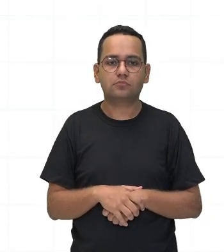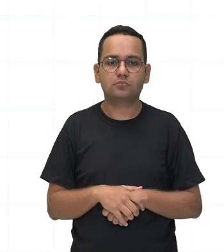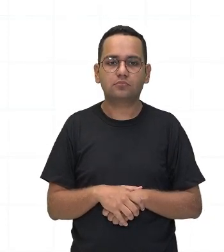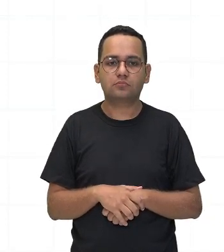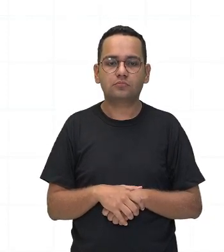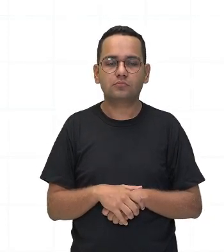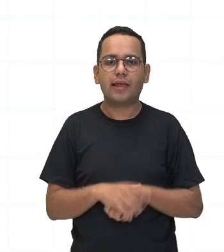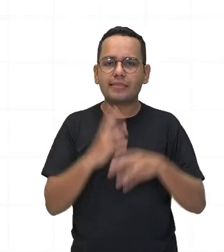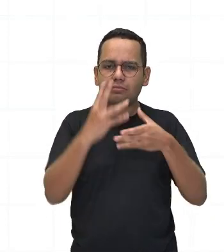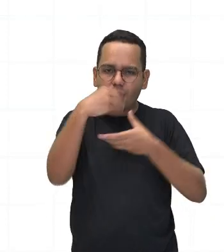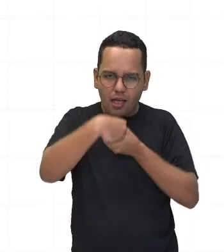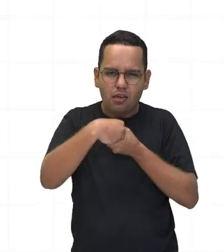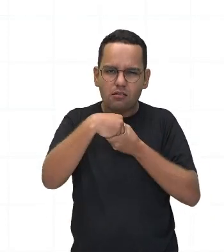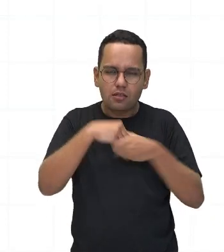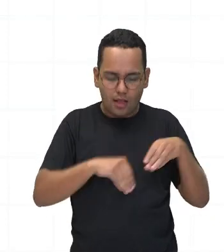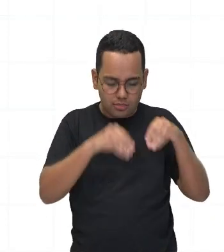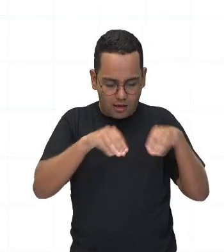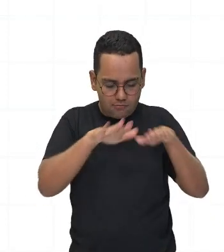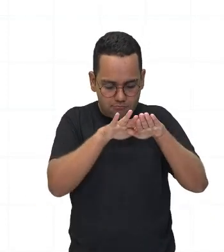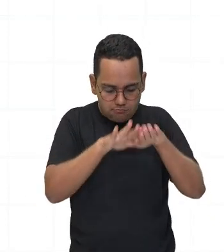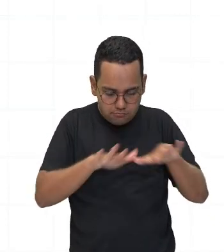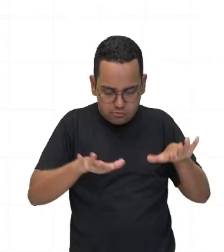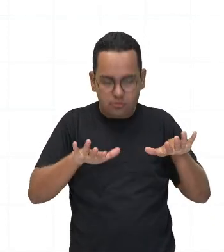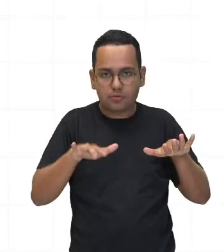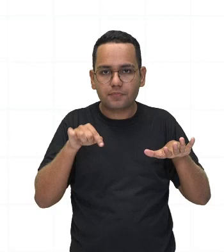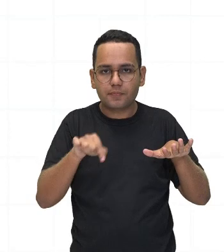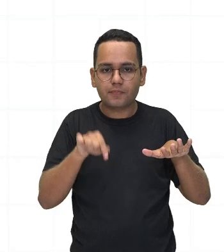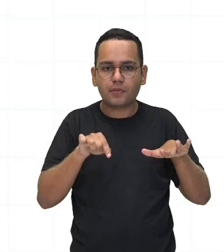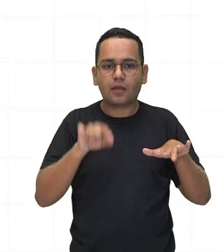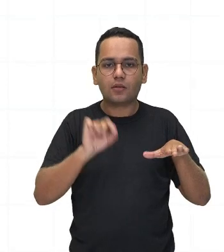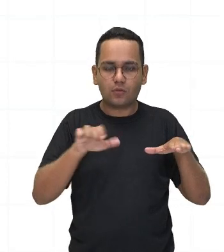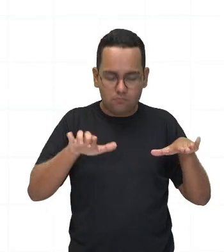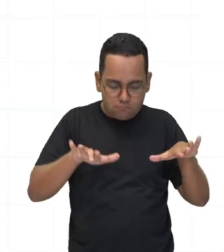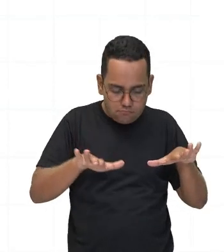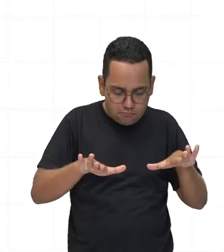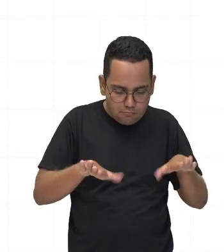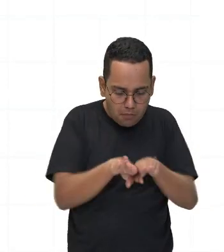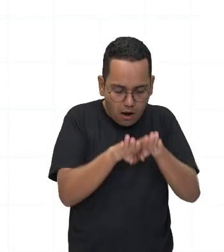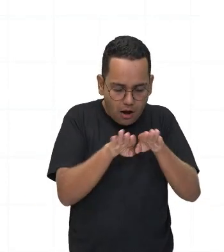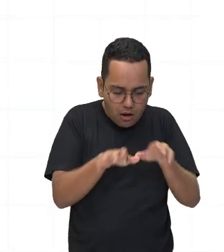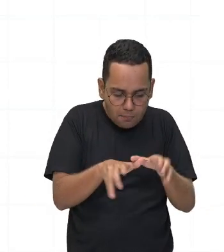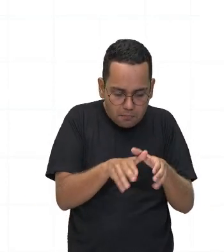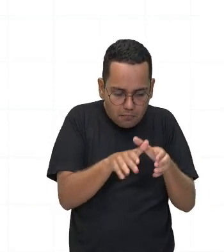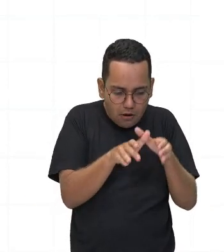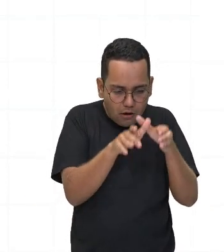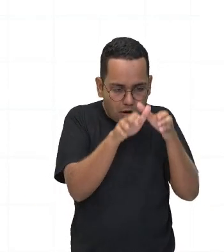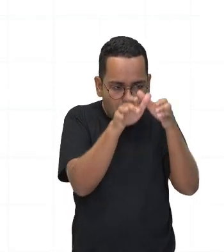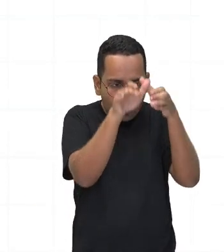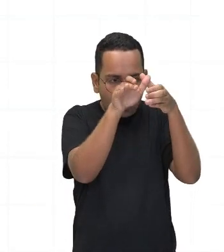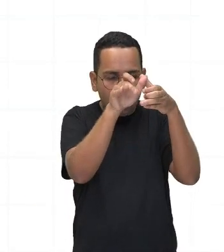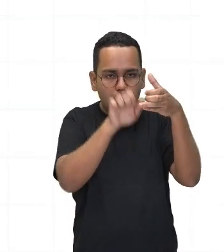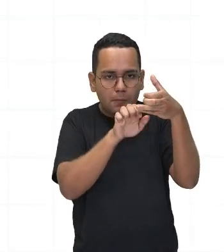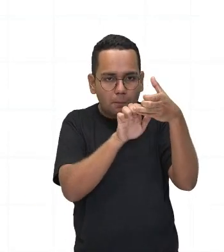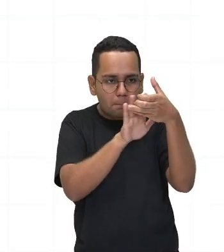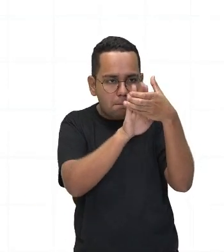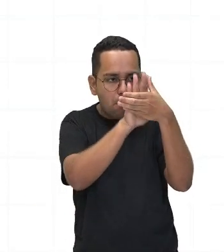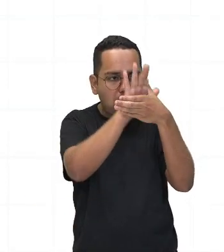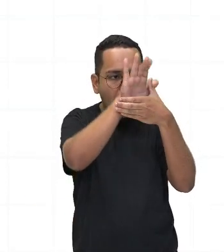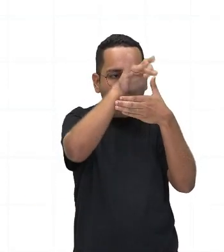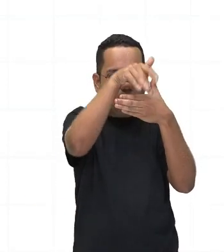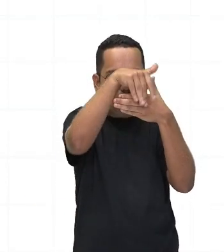interior da Terra, né? Imagina, tá expelindo, né, aquele manto, aquelas